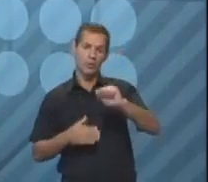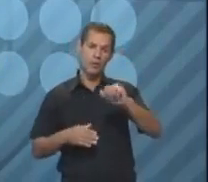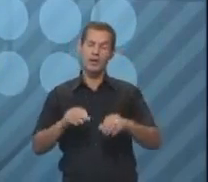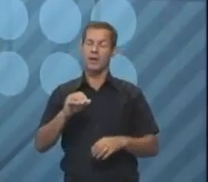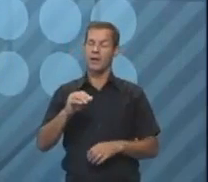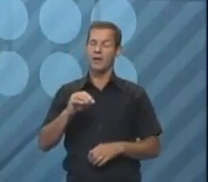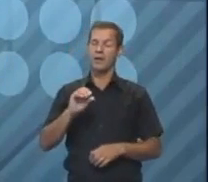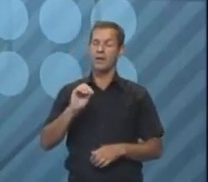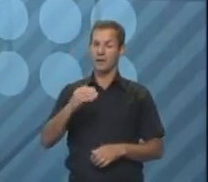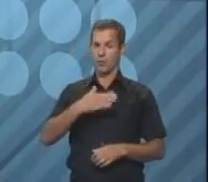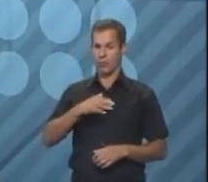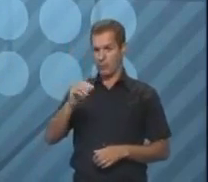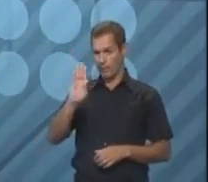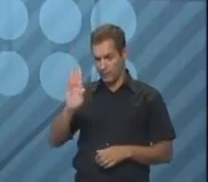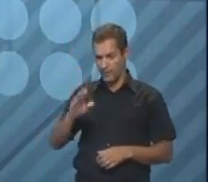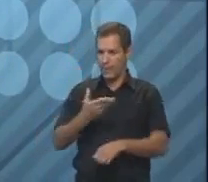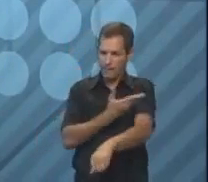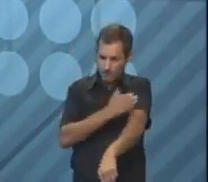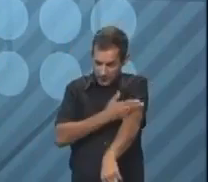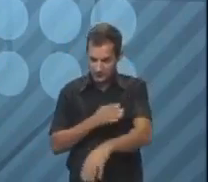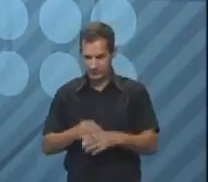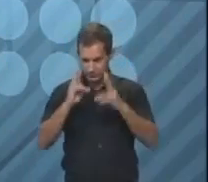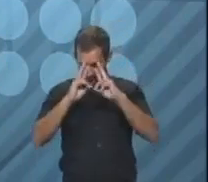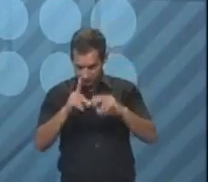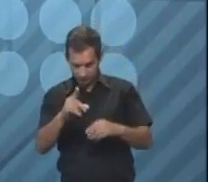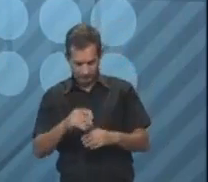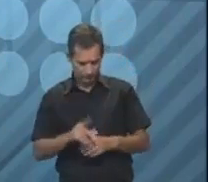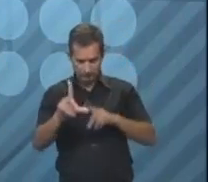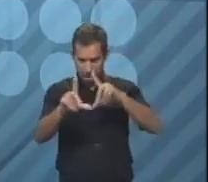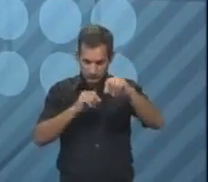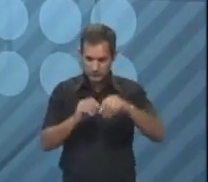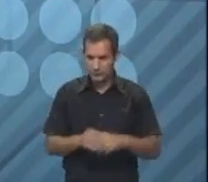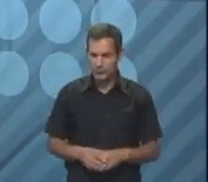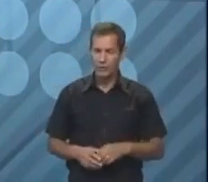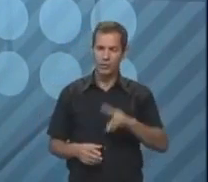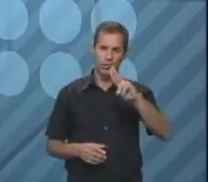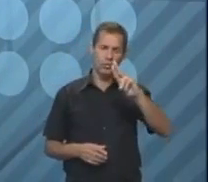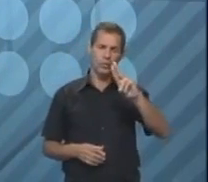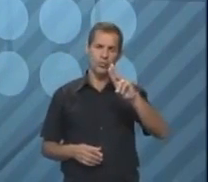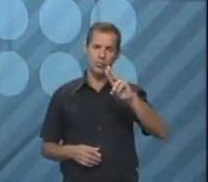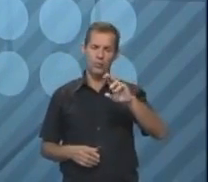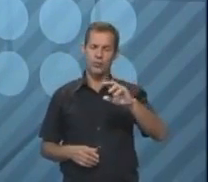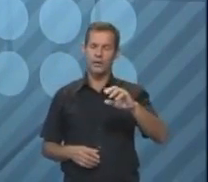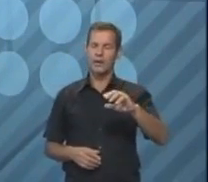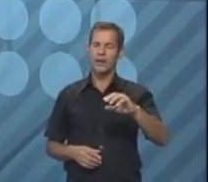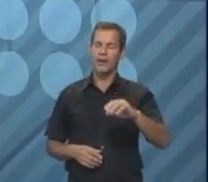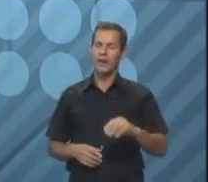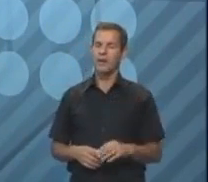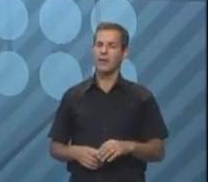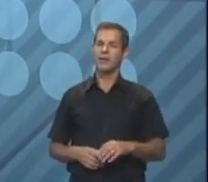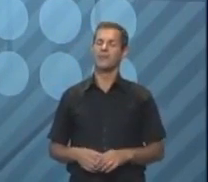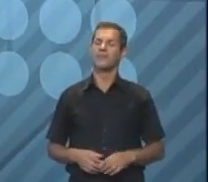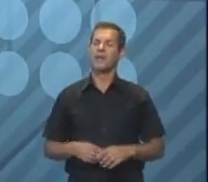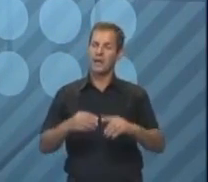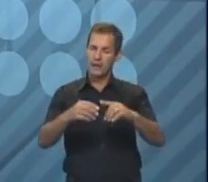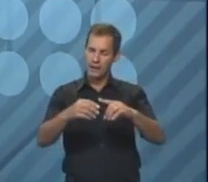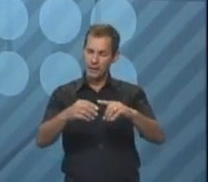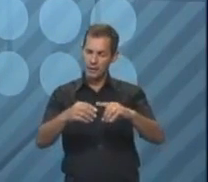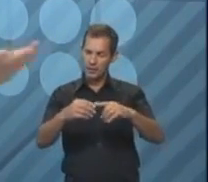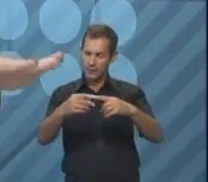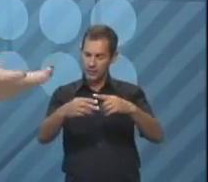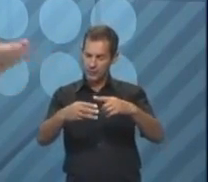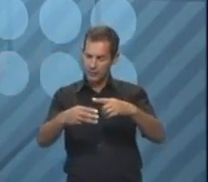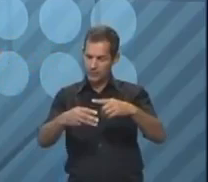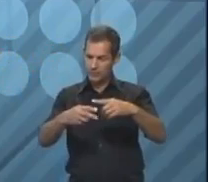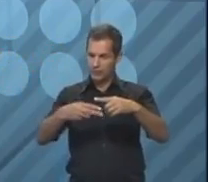meu b? Prática. Você vai ver que se você escolhe o e elevado a 1,04t para ser o a,